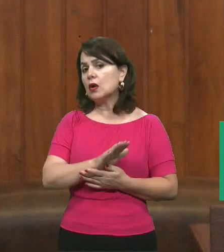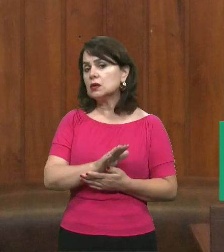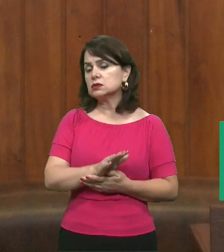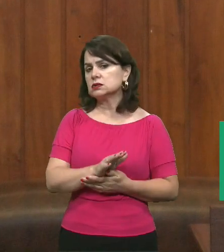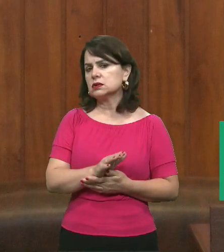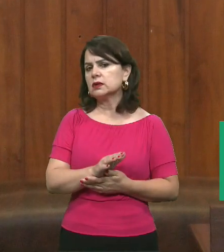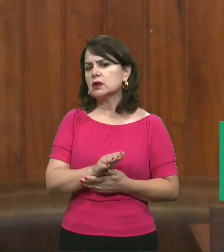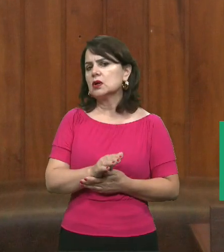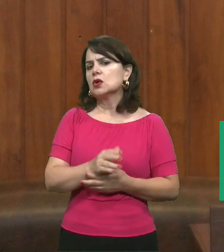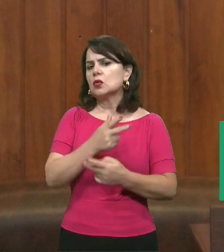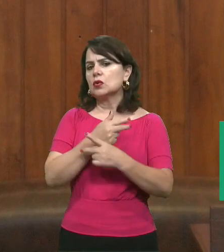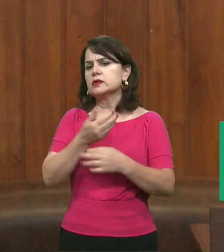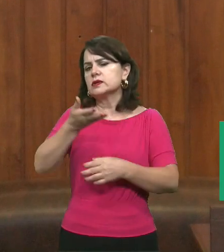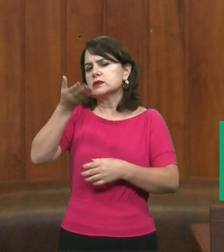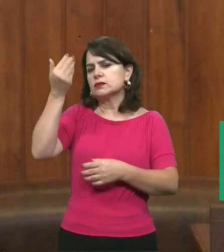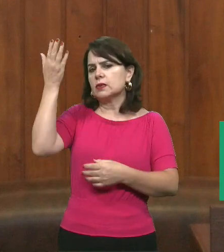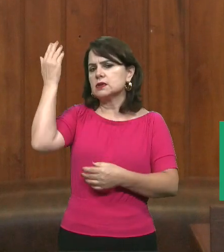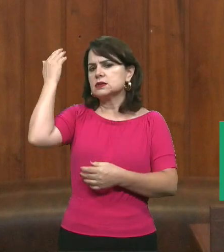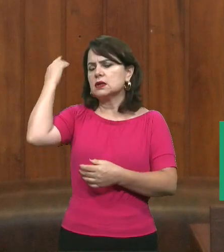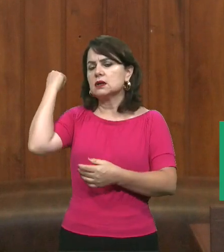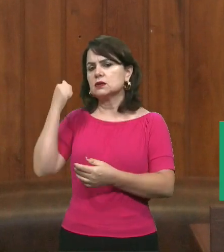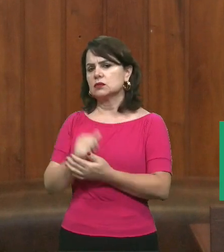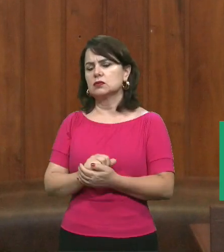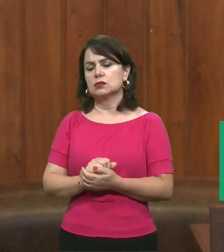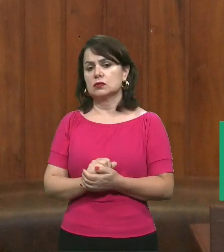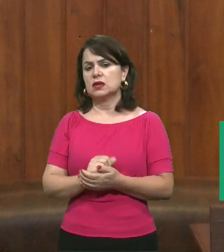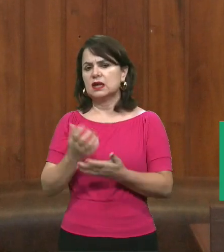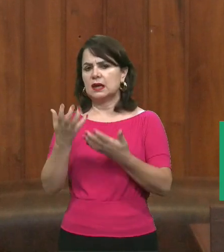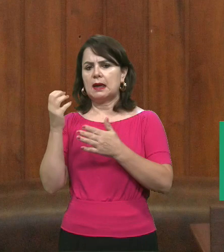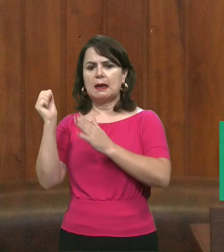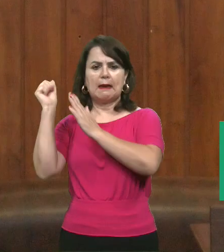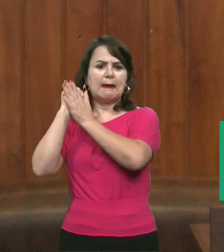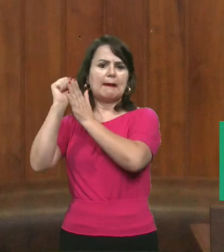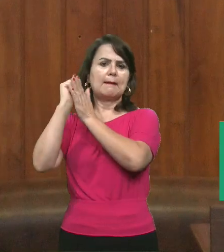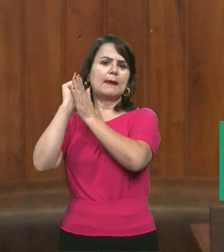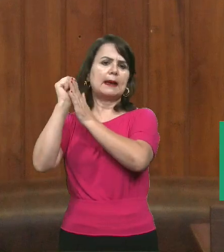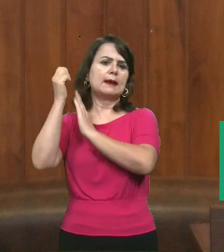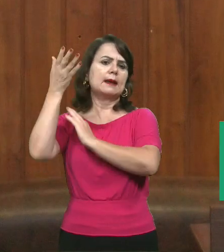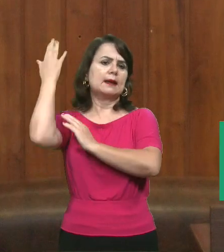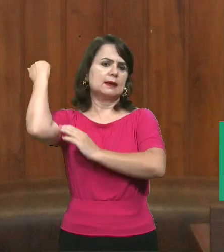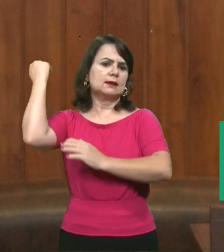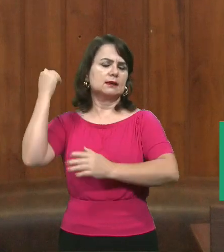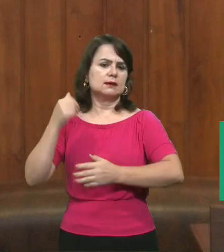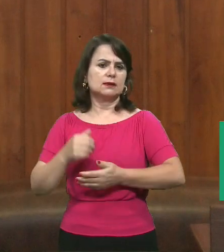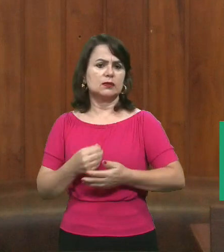apagar o passado. Que isso, pô? Negócio do fim do mundo.